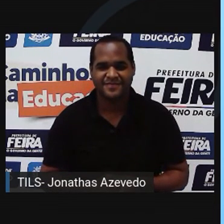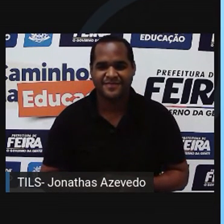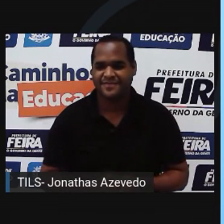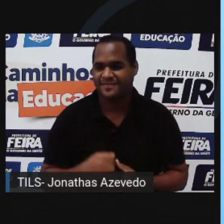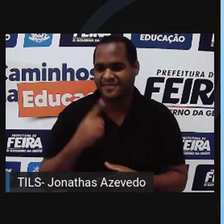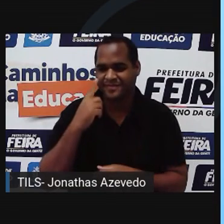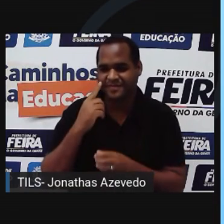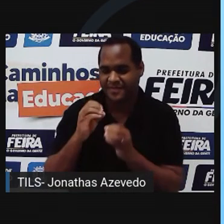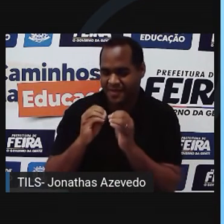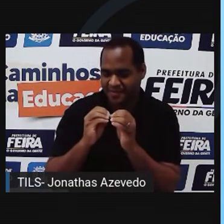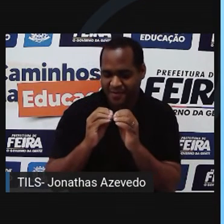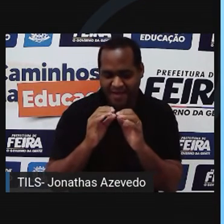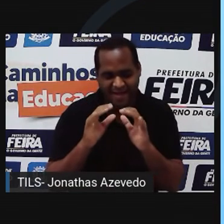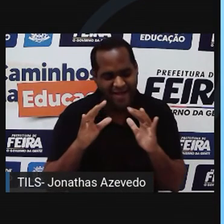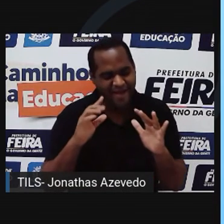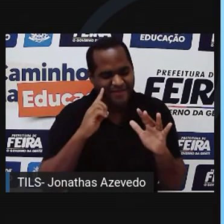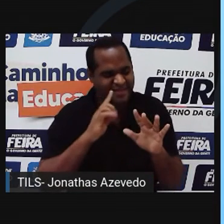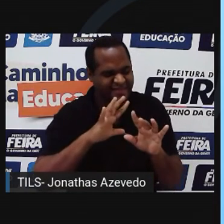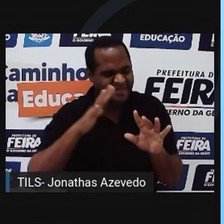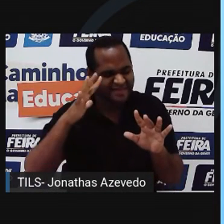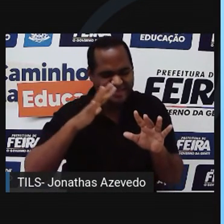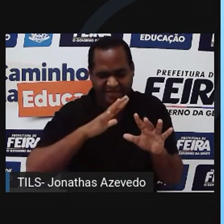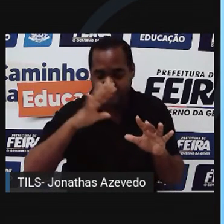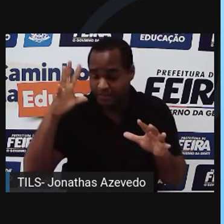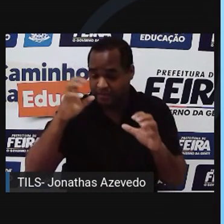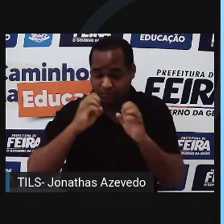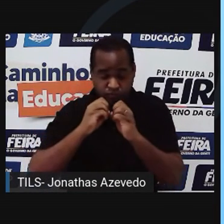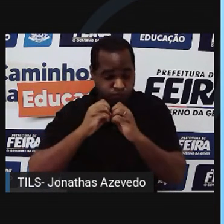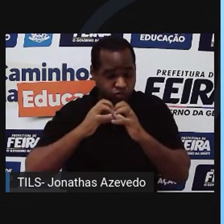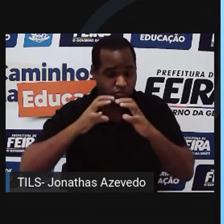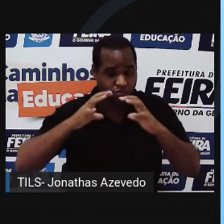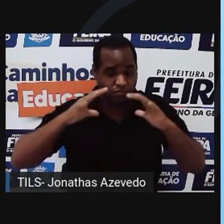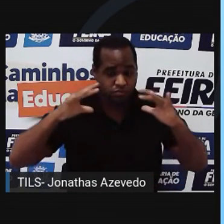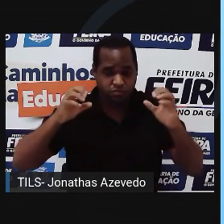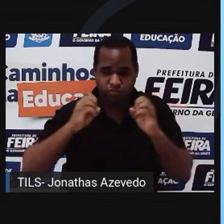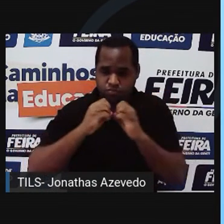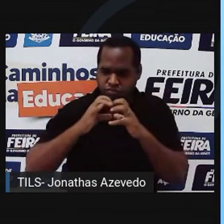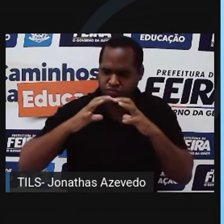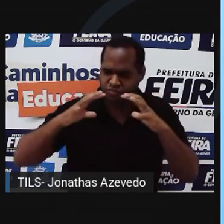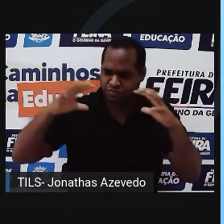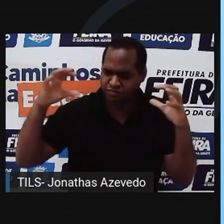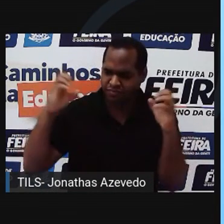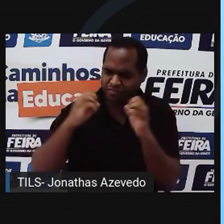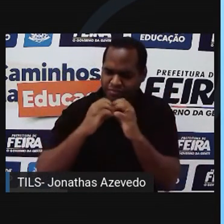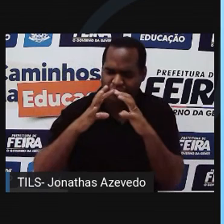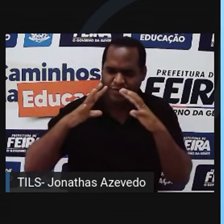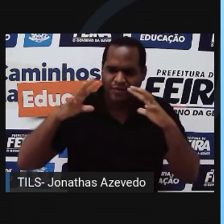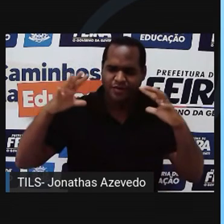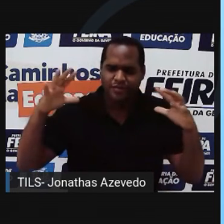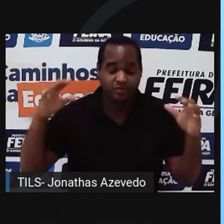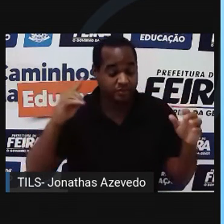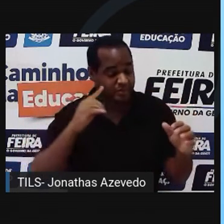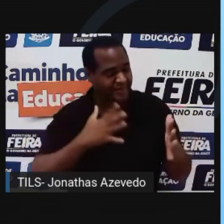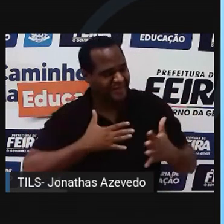A rosa radioativa, estúpida, inválida.